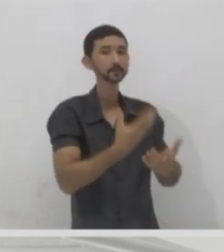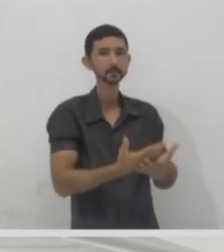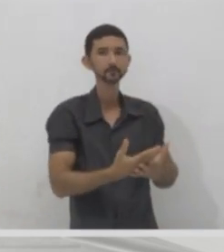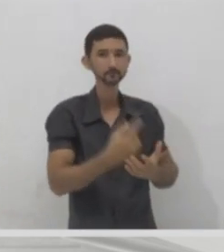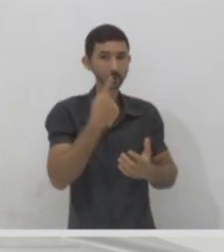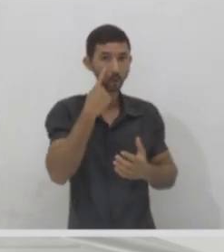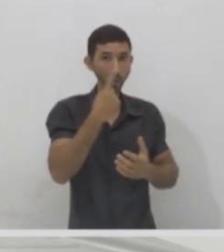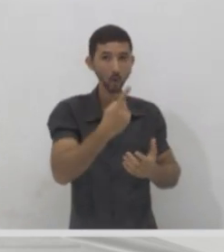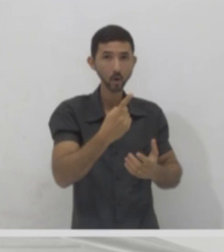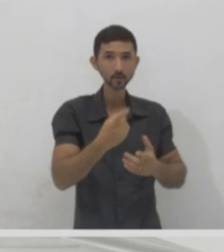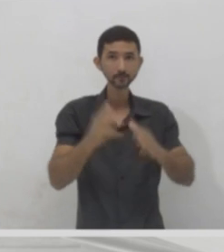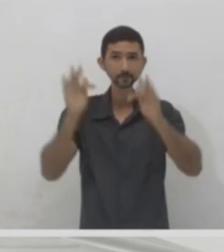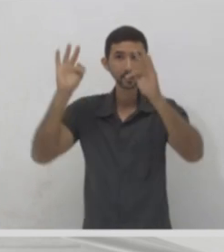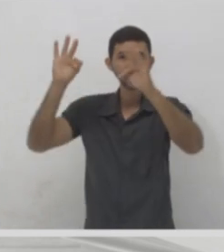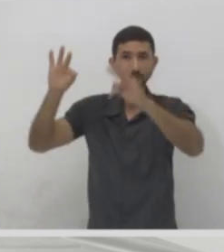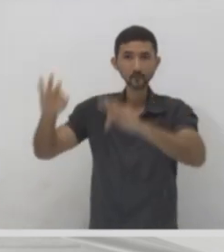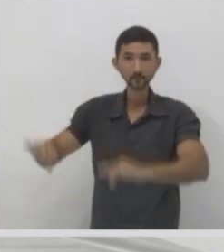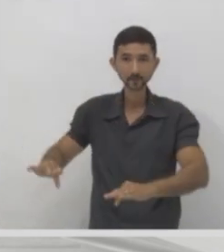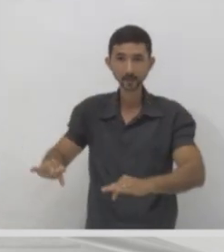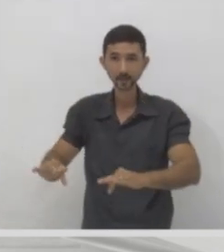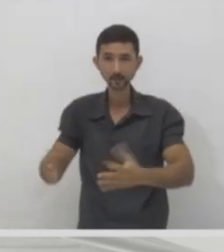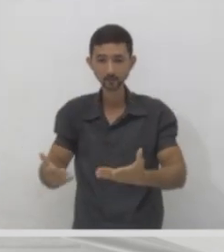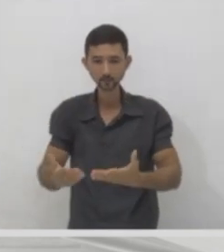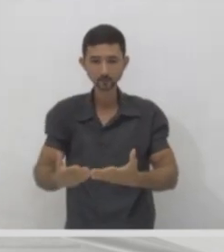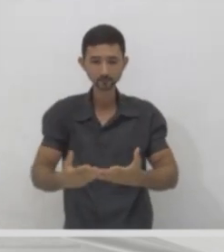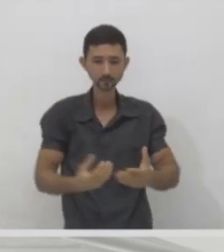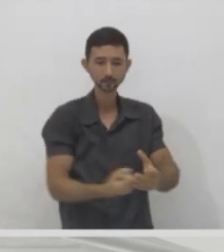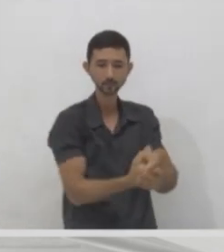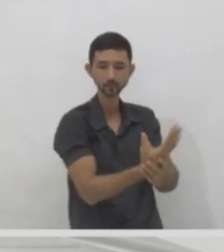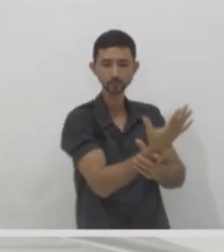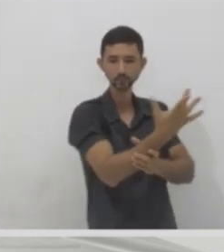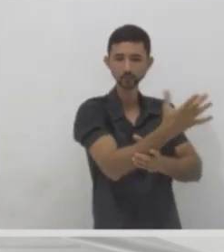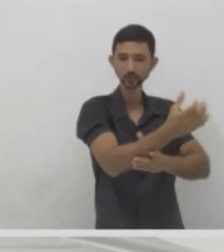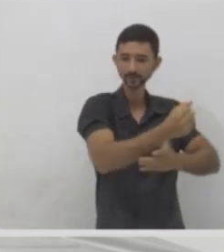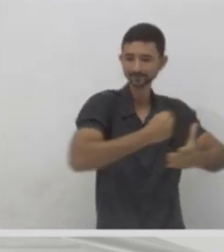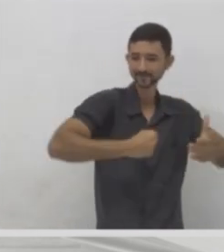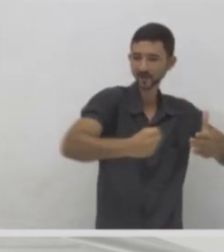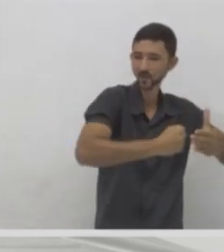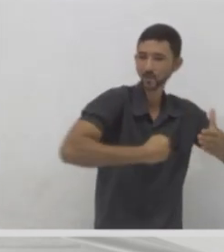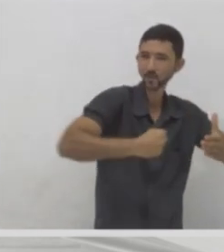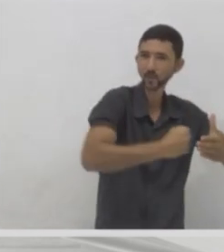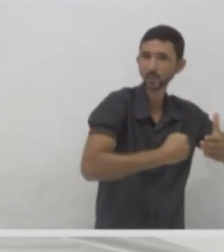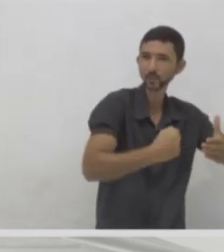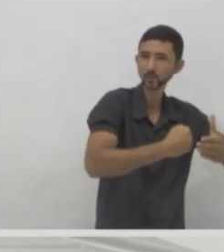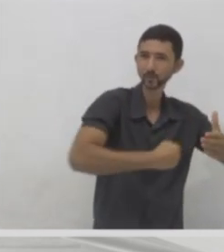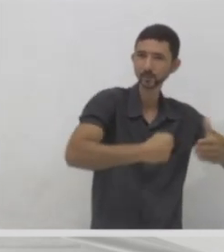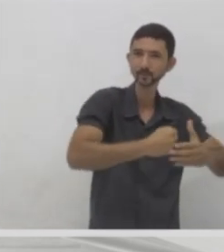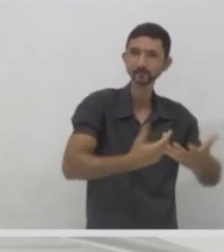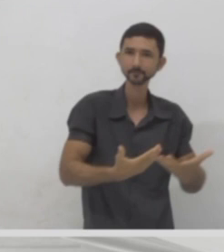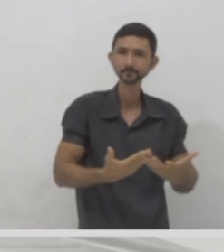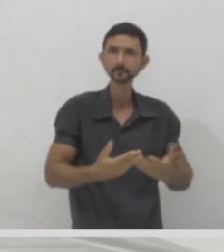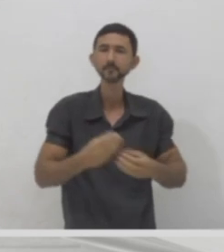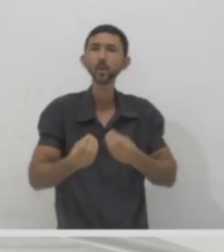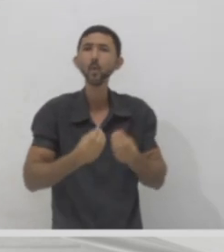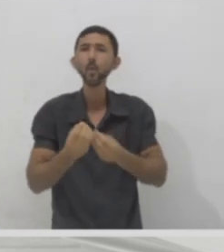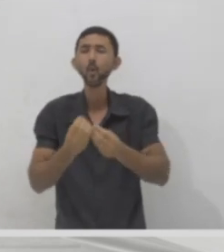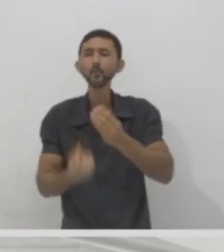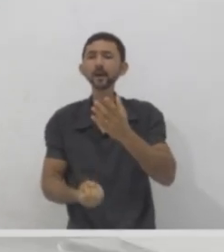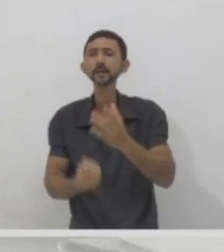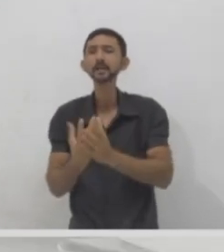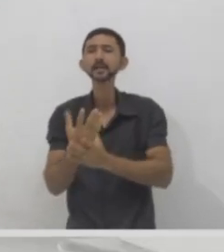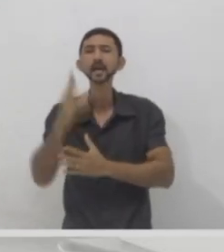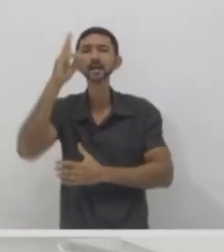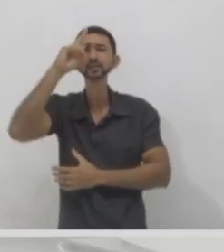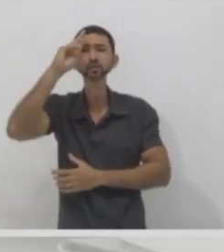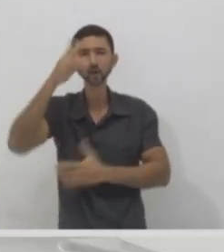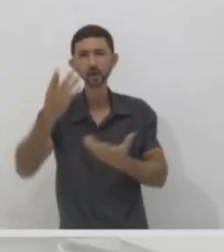olhadinha aí, no final aparece o gênio cozinhando para ela. Como é que nós poderíamos criar uma história a partir dessa imagem?